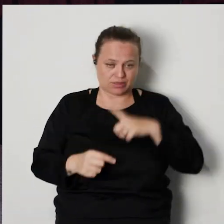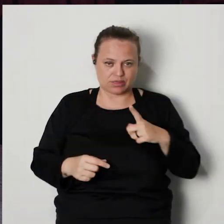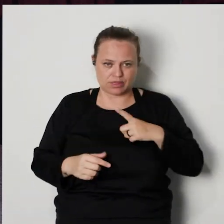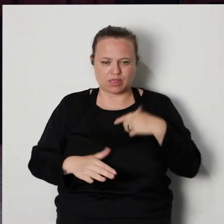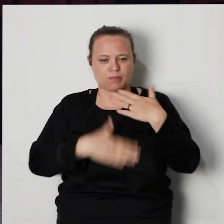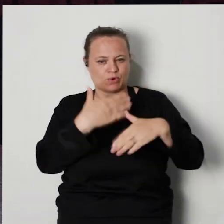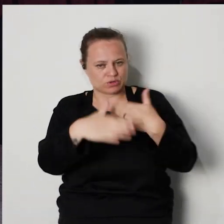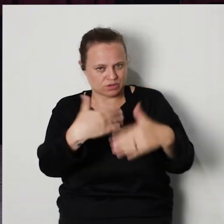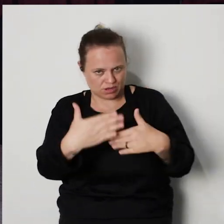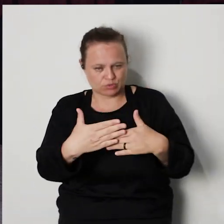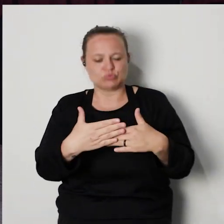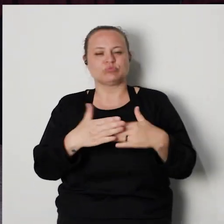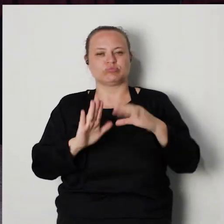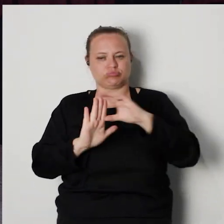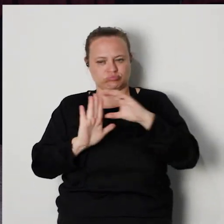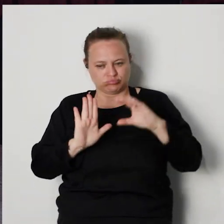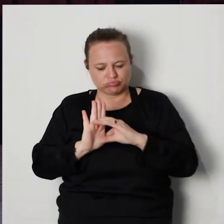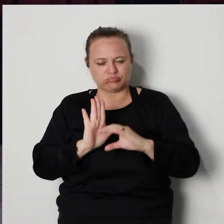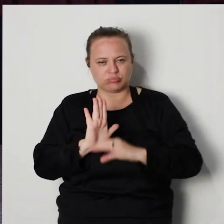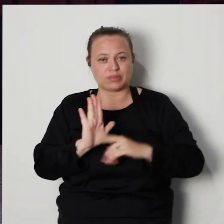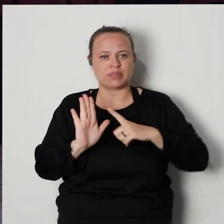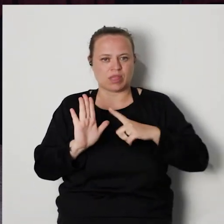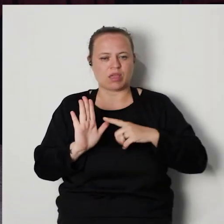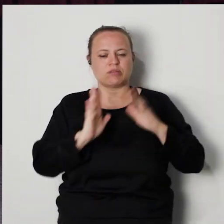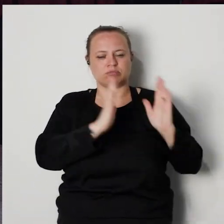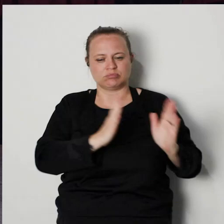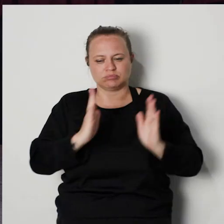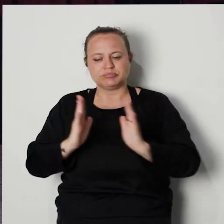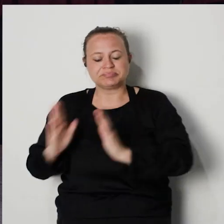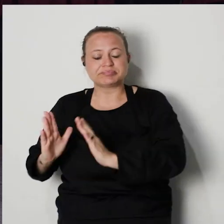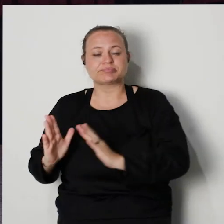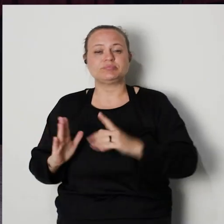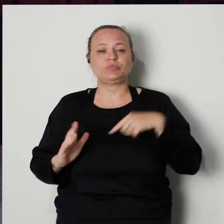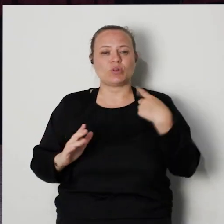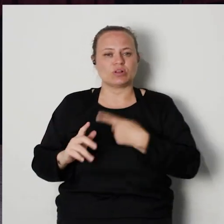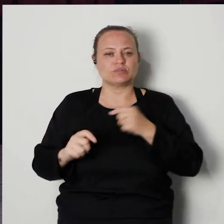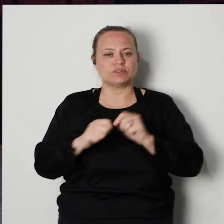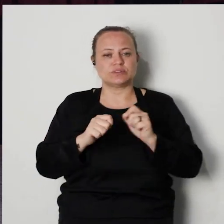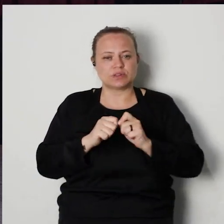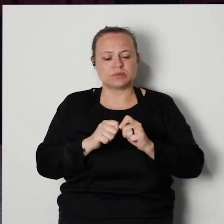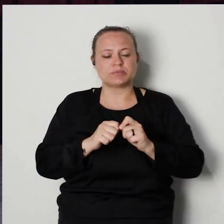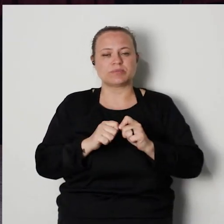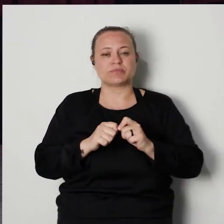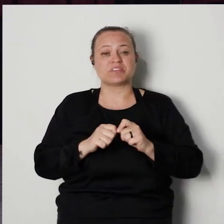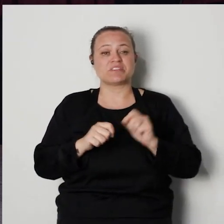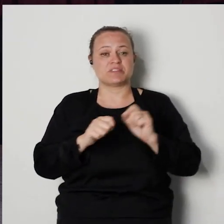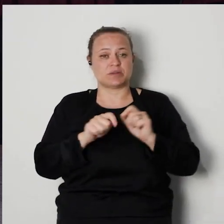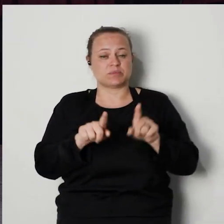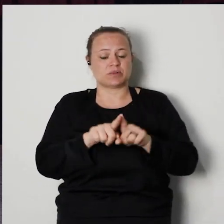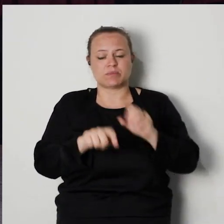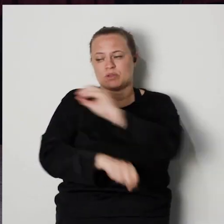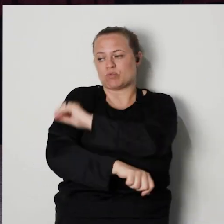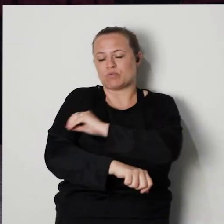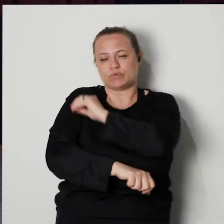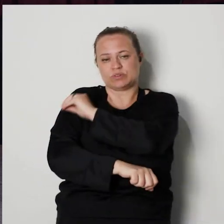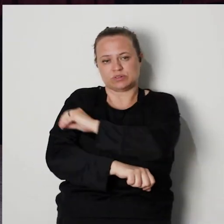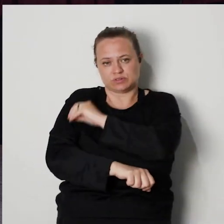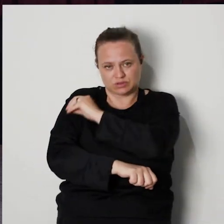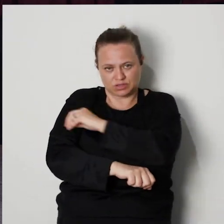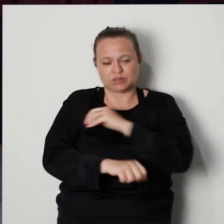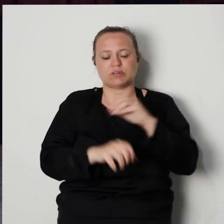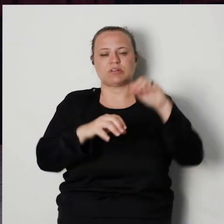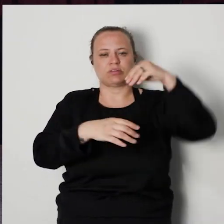que significava um processo de elaboração de plano, porque um plano ele envolve, né? Ele é um processo, então ele